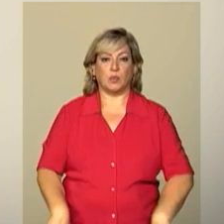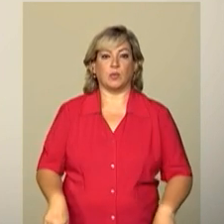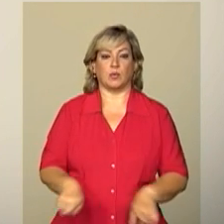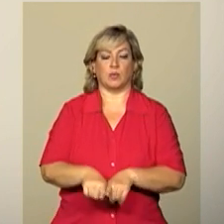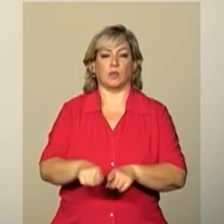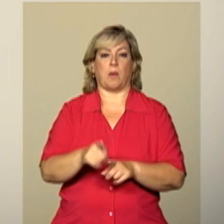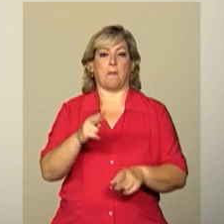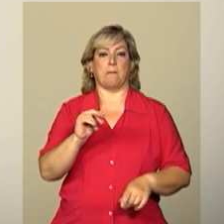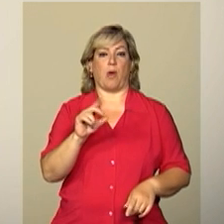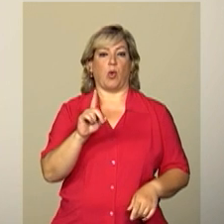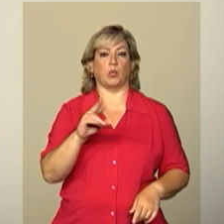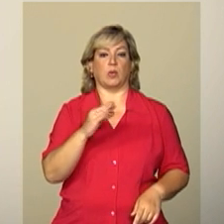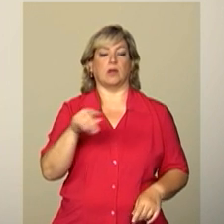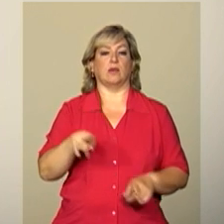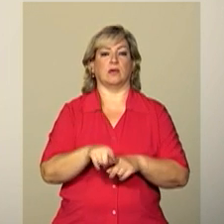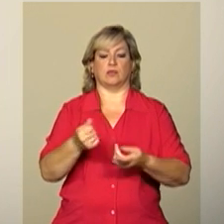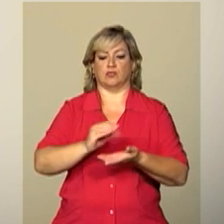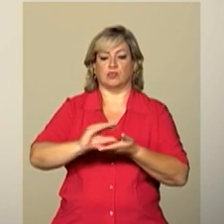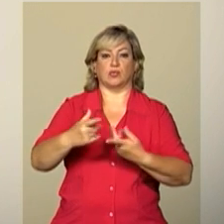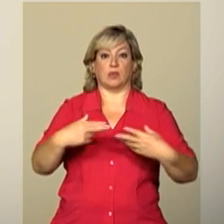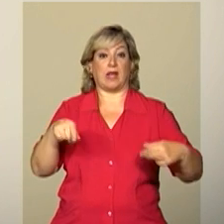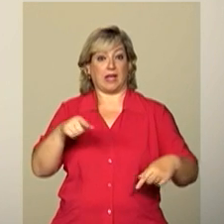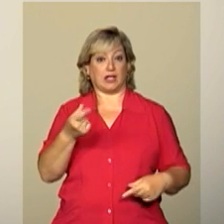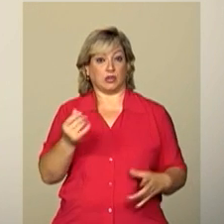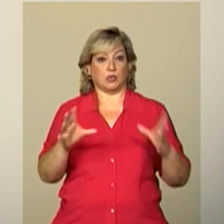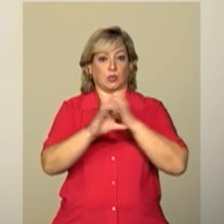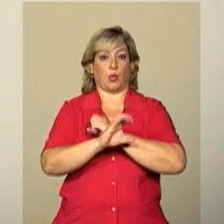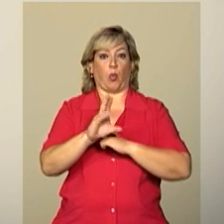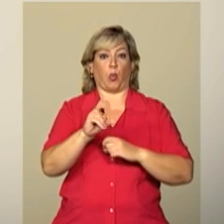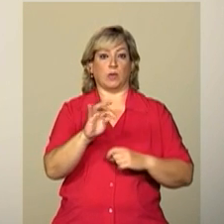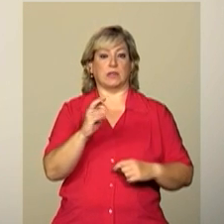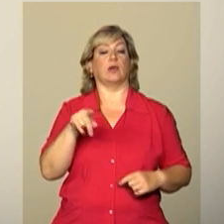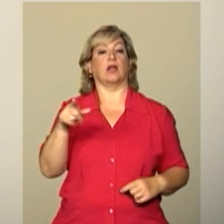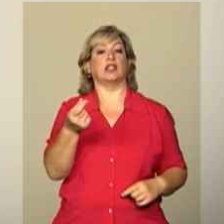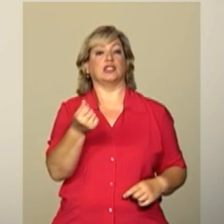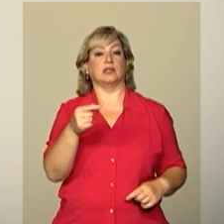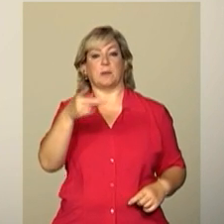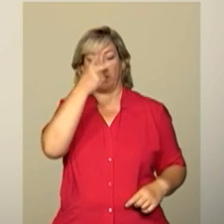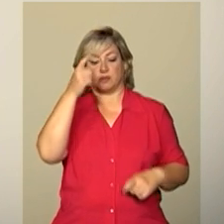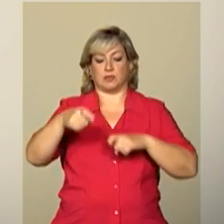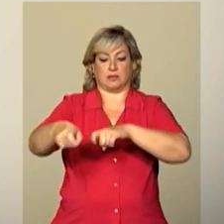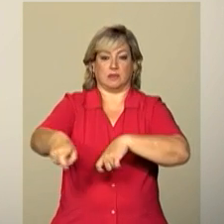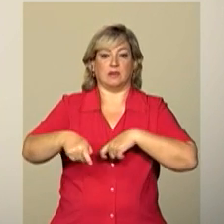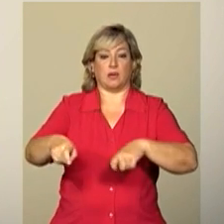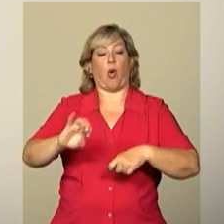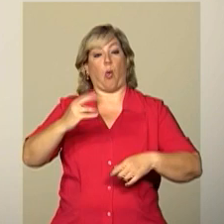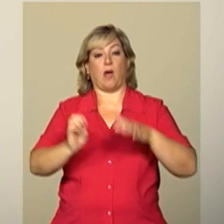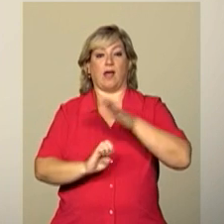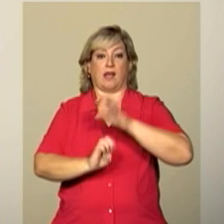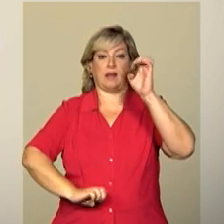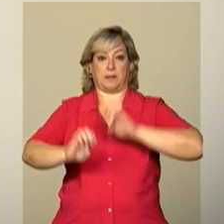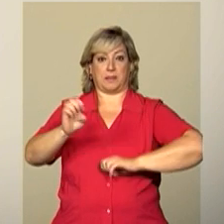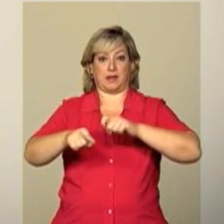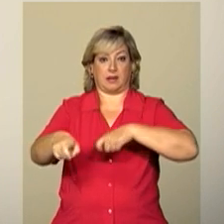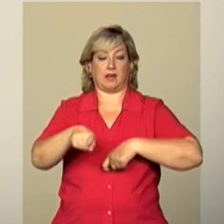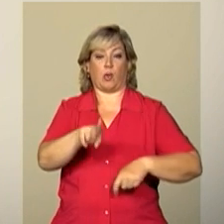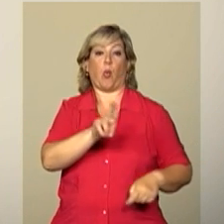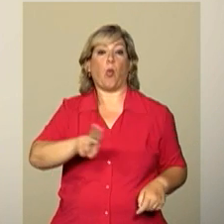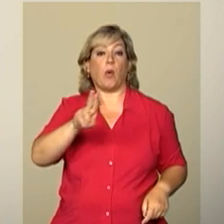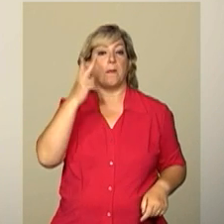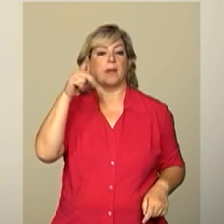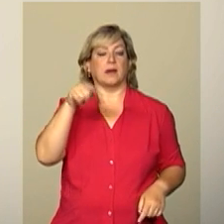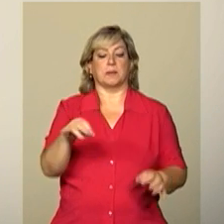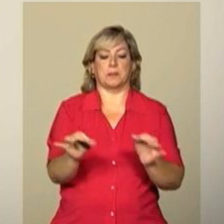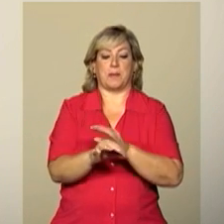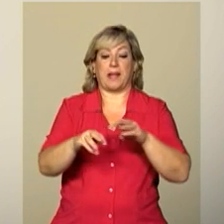investimentos o custeio Luciano é o dinheiro que o agricultor ou a empresa agrícola usa para quê para